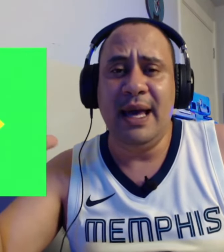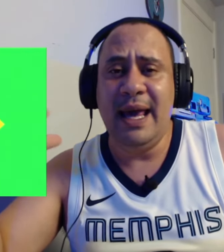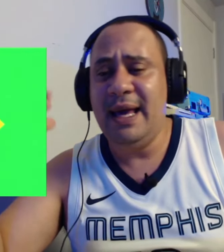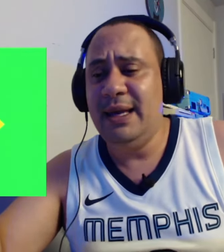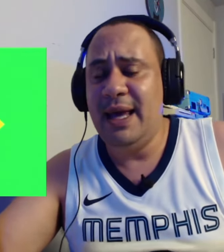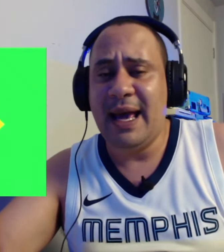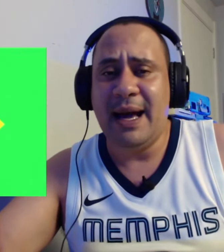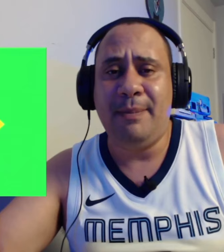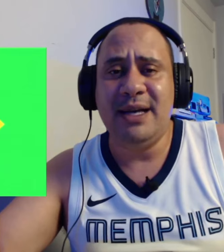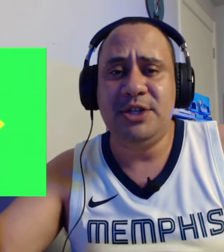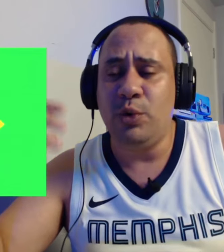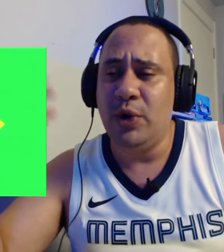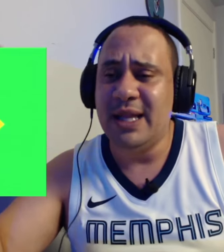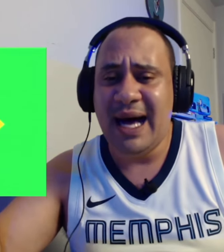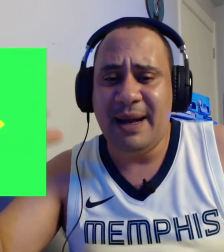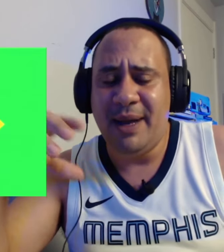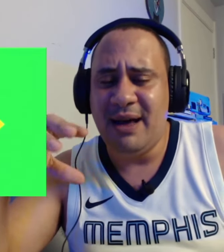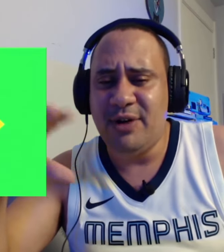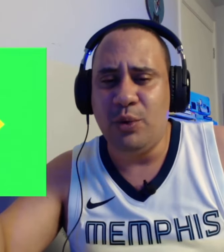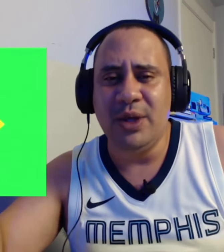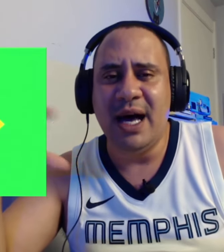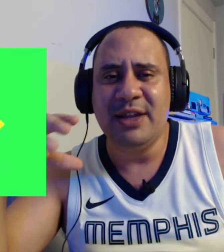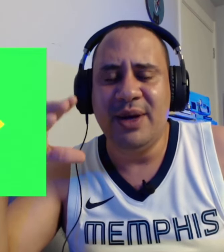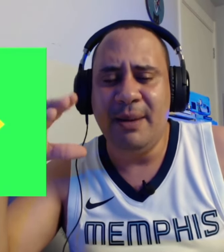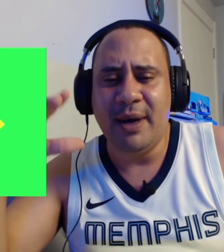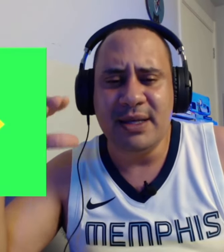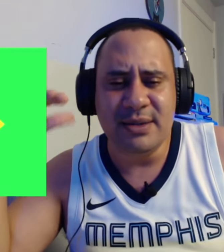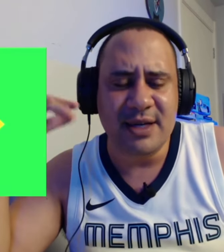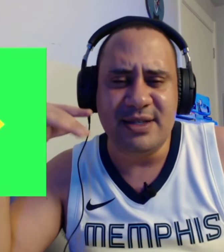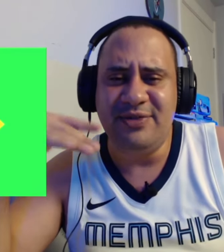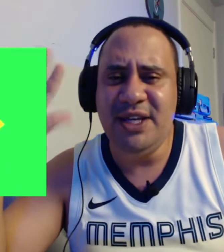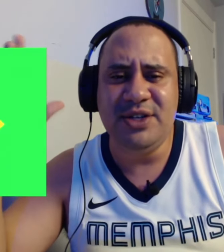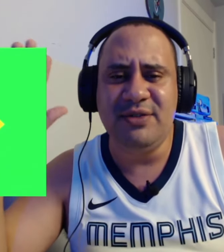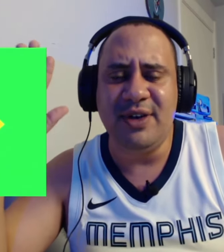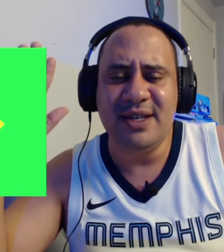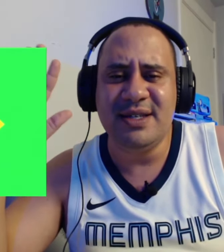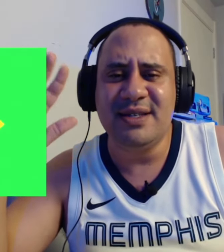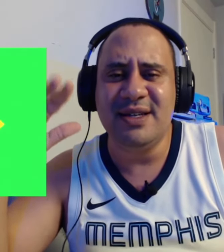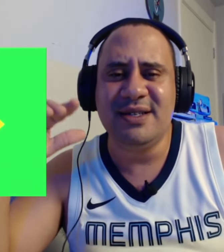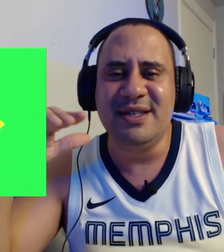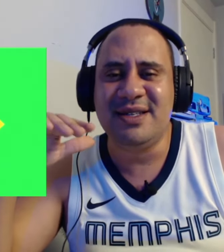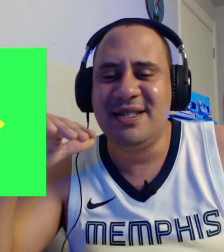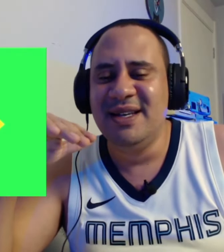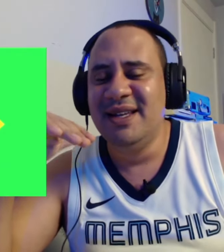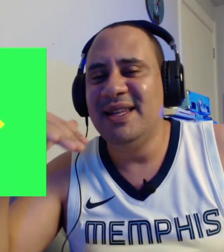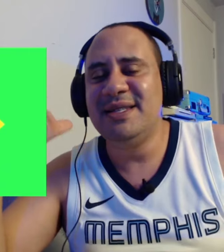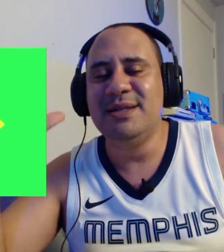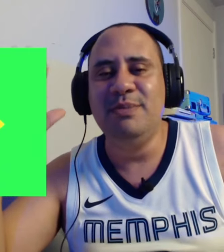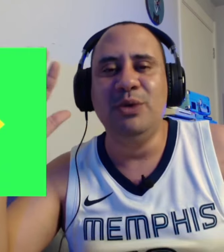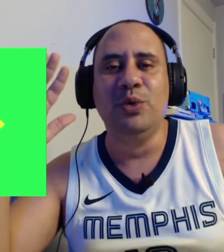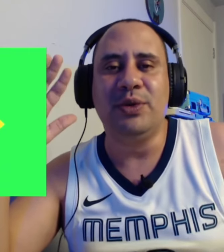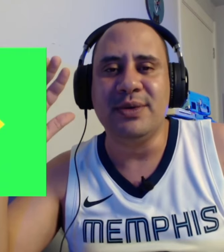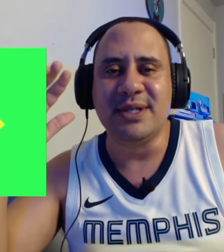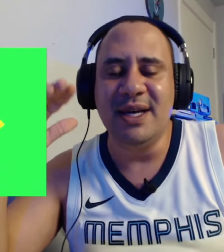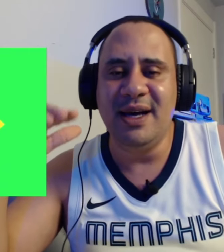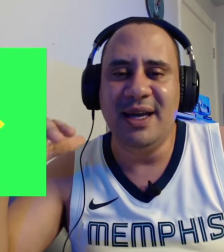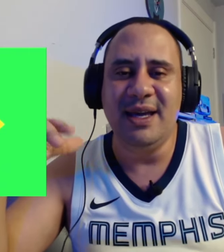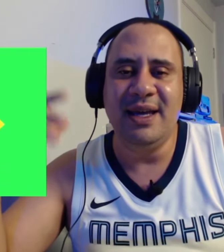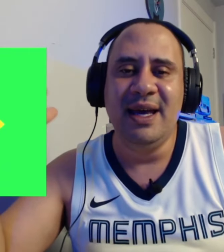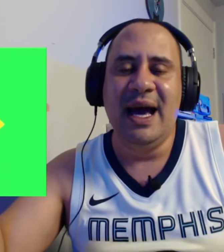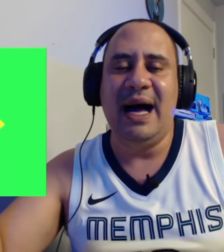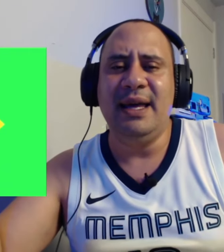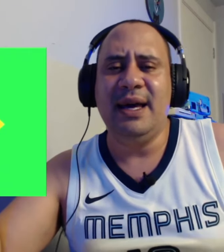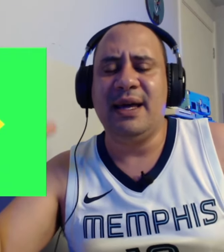que ele é capaz de cuidar, a palavra cuidado aí aparece umas 20 vezes nesses minutos, né?